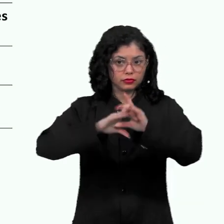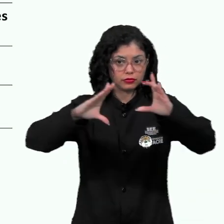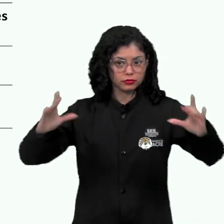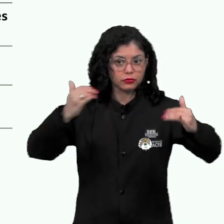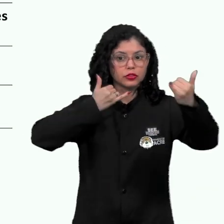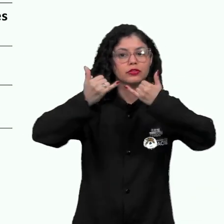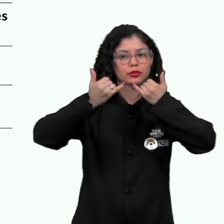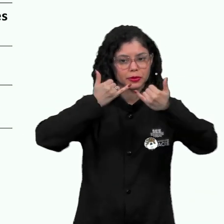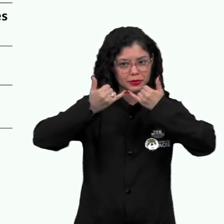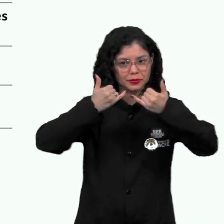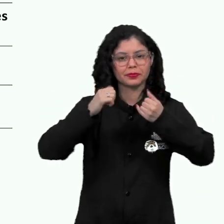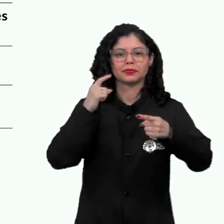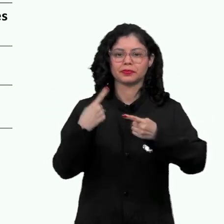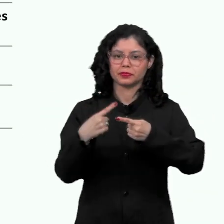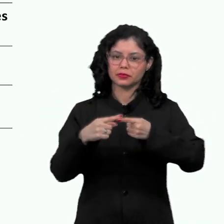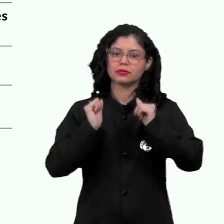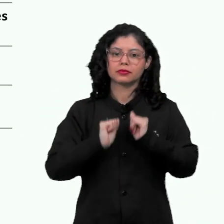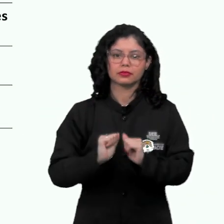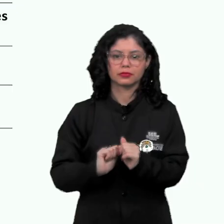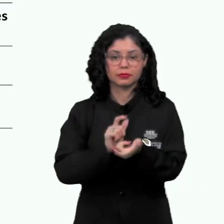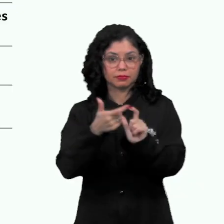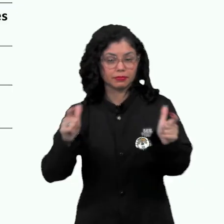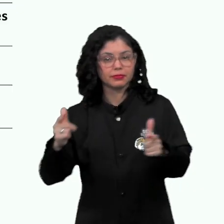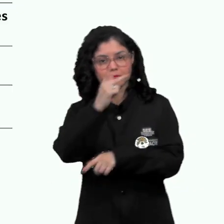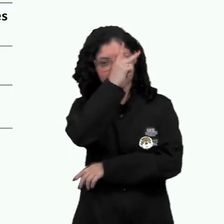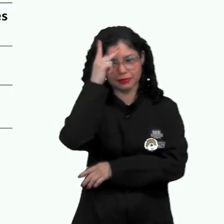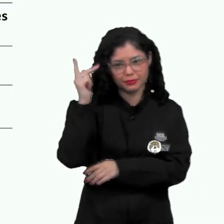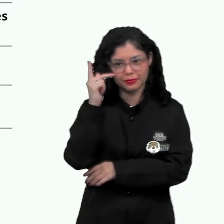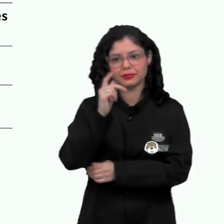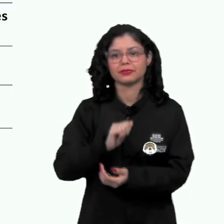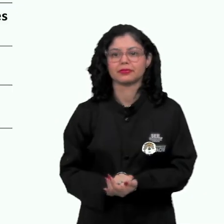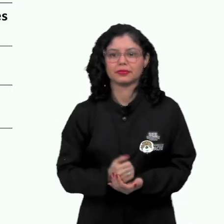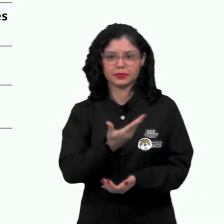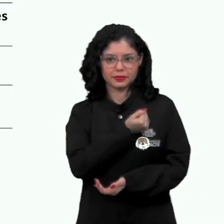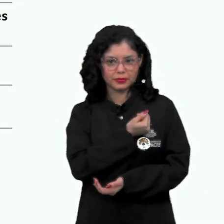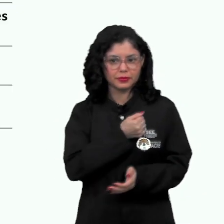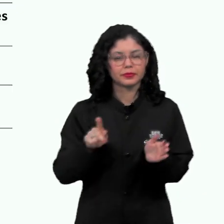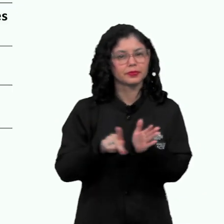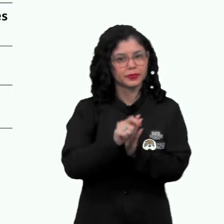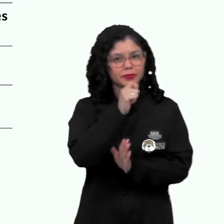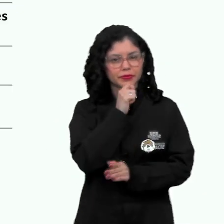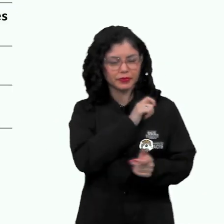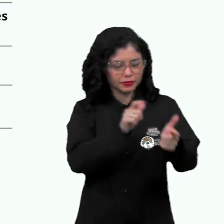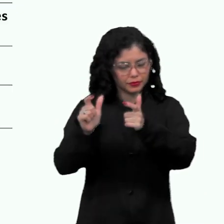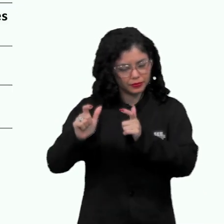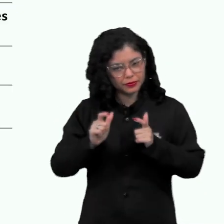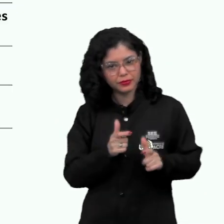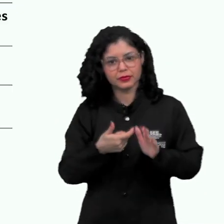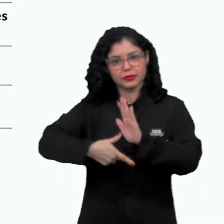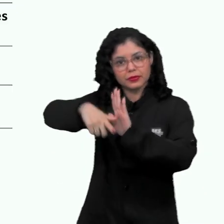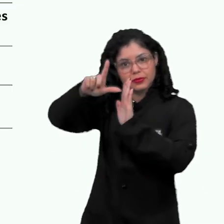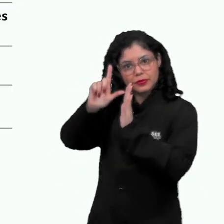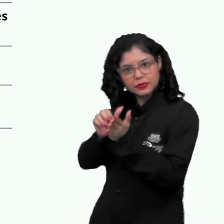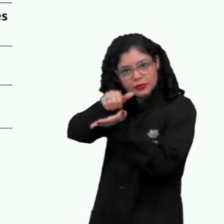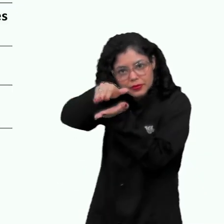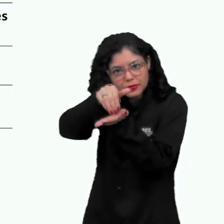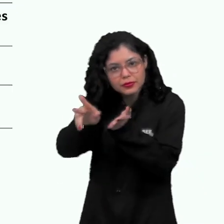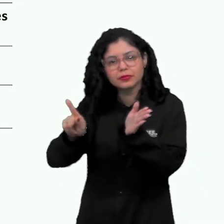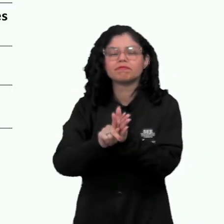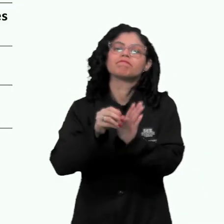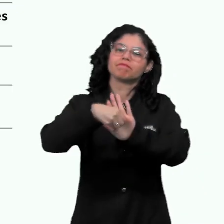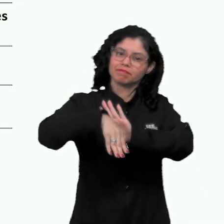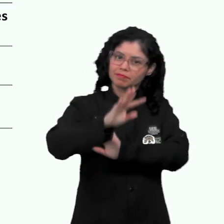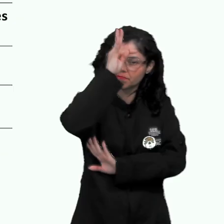da informação, porque ela atinge um número maior de pessoas, inclusive em locais antes excluídos da